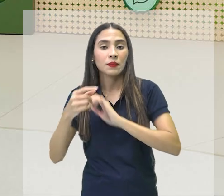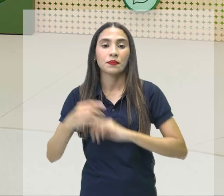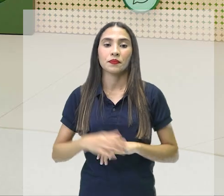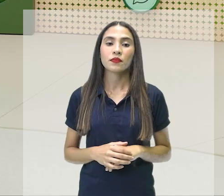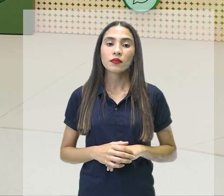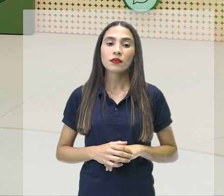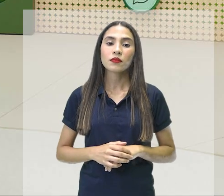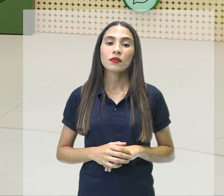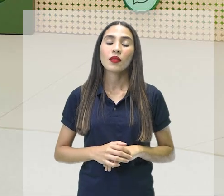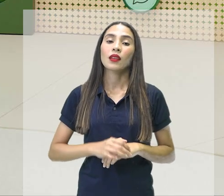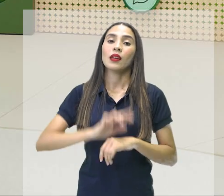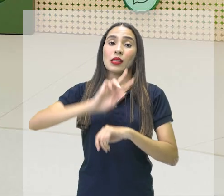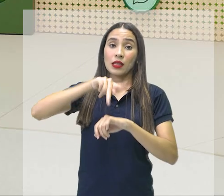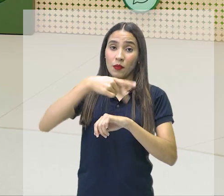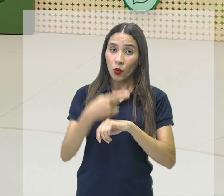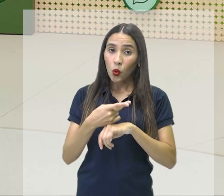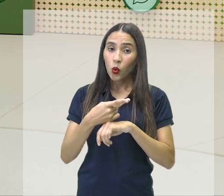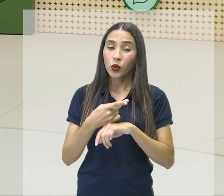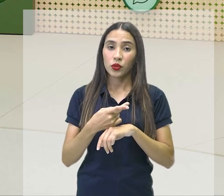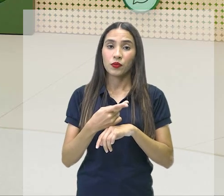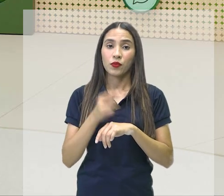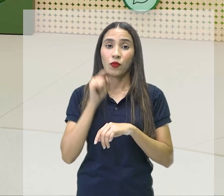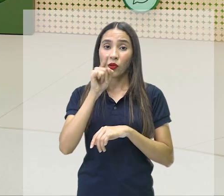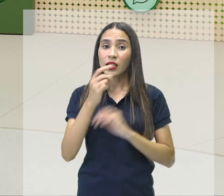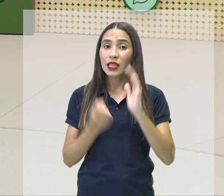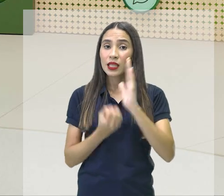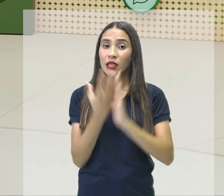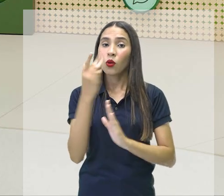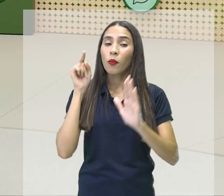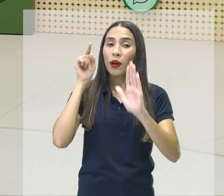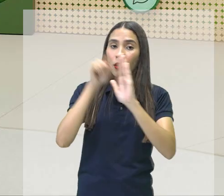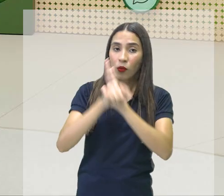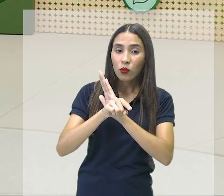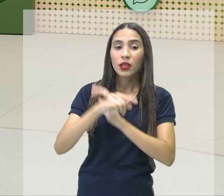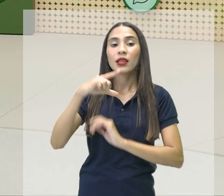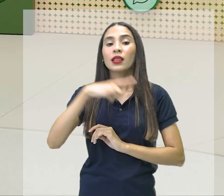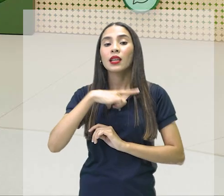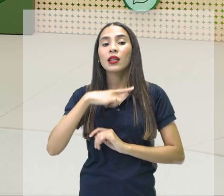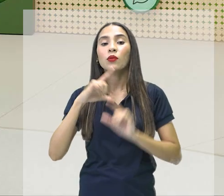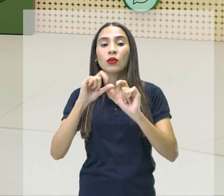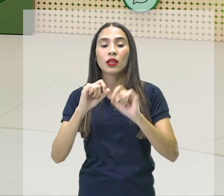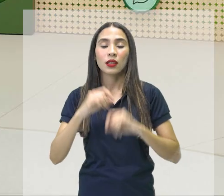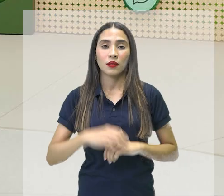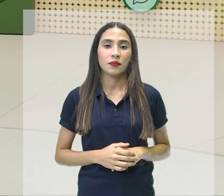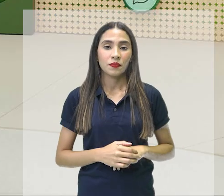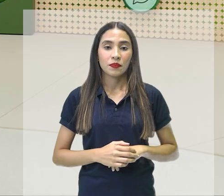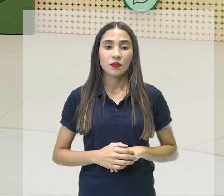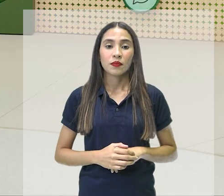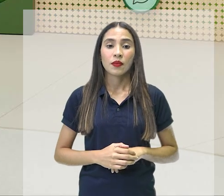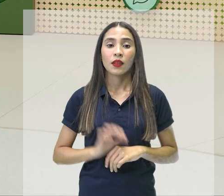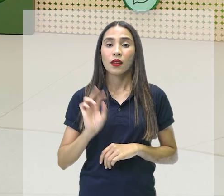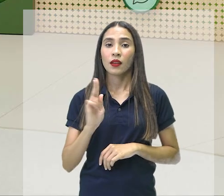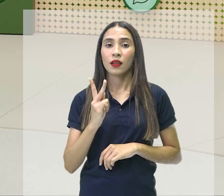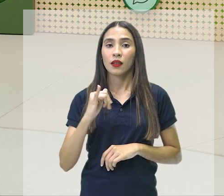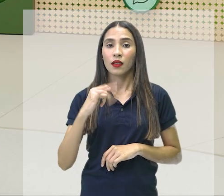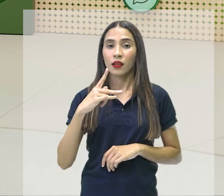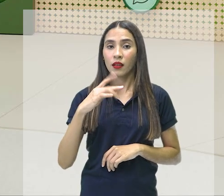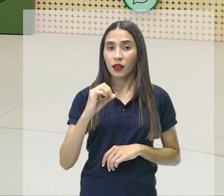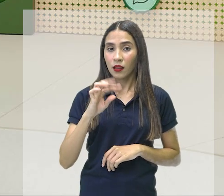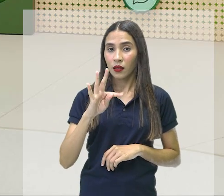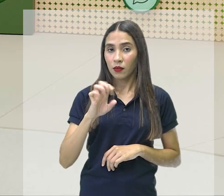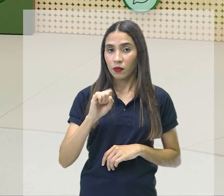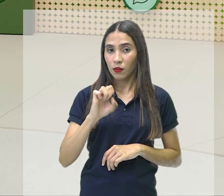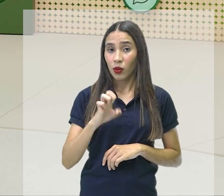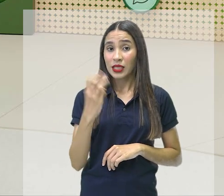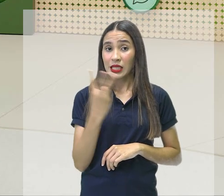pergunta. A partir da formulação, então, dessa pergunta, é elaborado, então, a